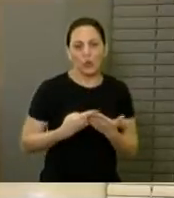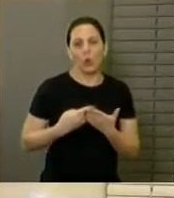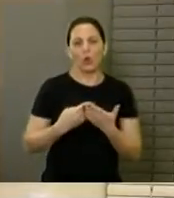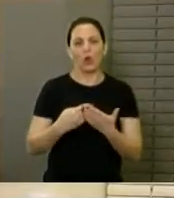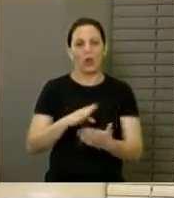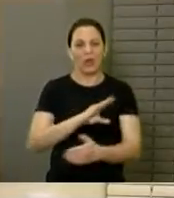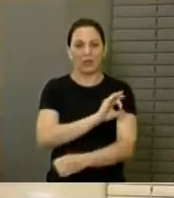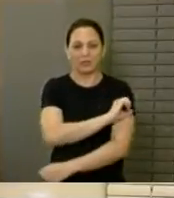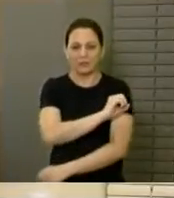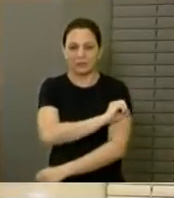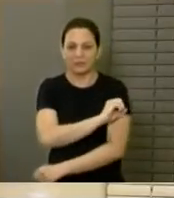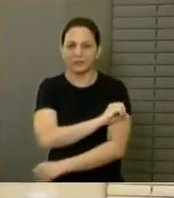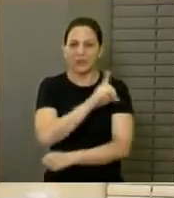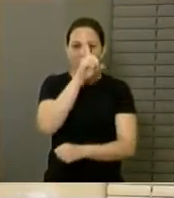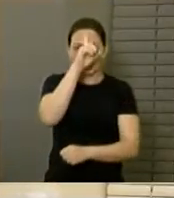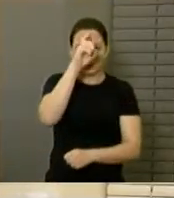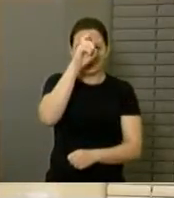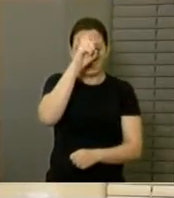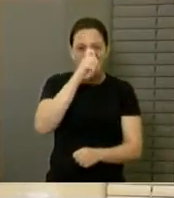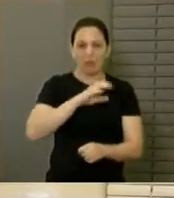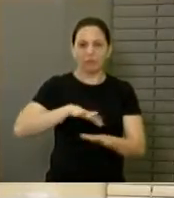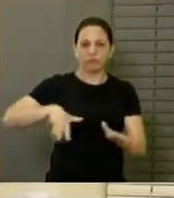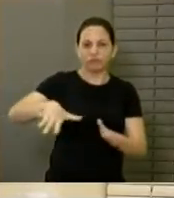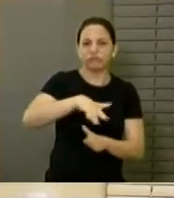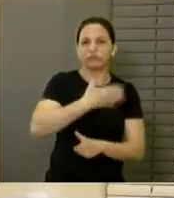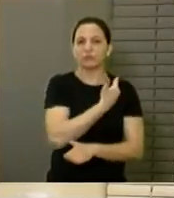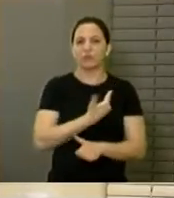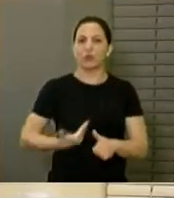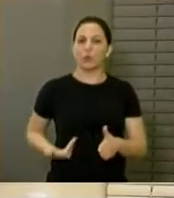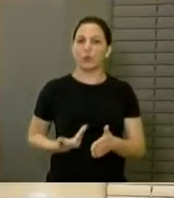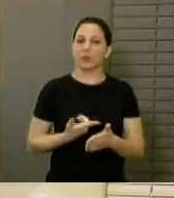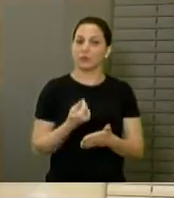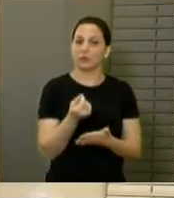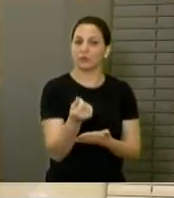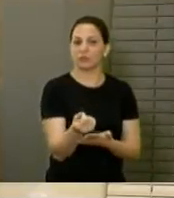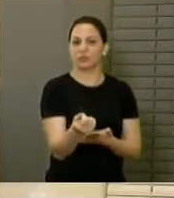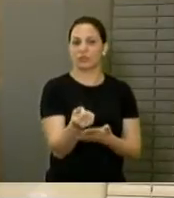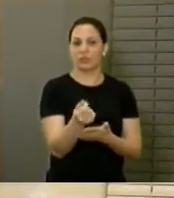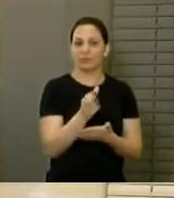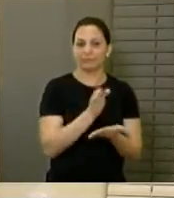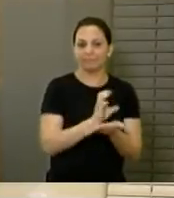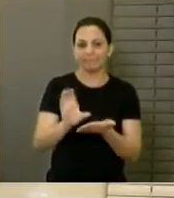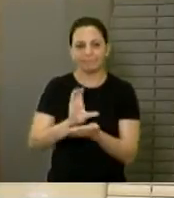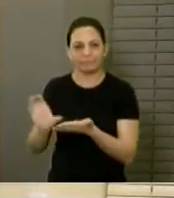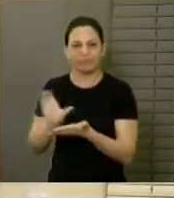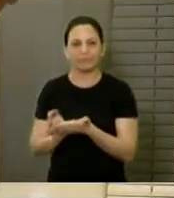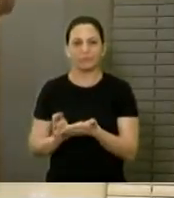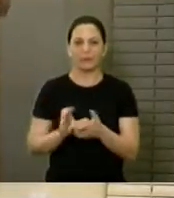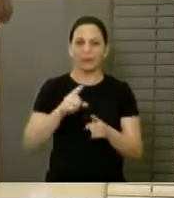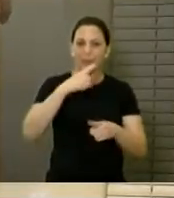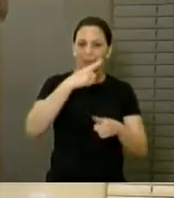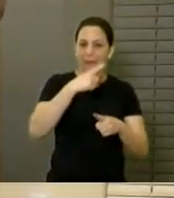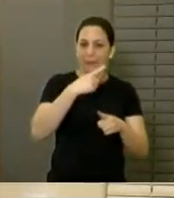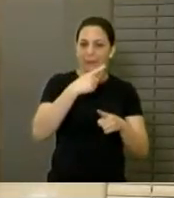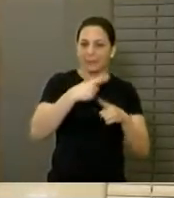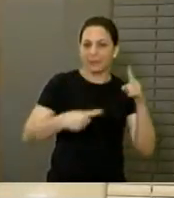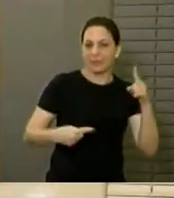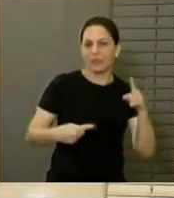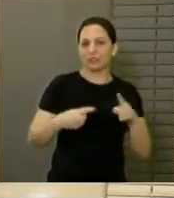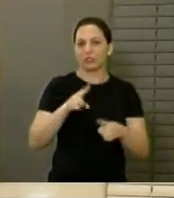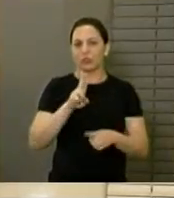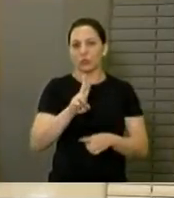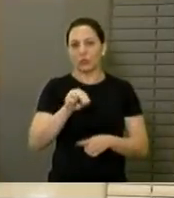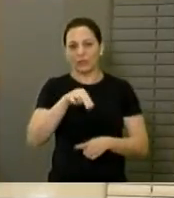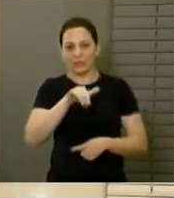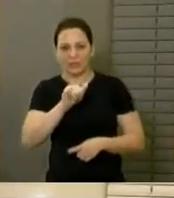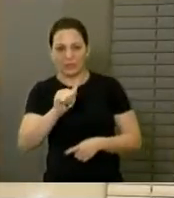creches, hospitais, enfim, de tudo que é público. E a transferência de quase metade do orçamento da União para o setor financeiro, através